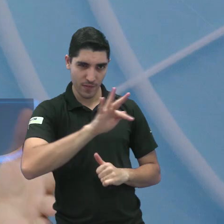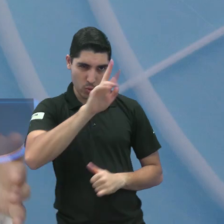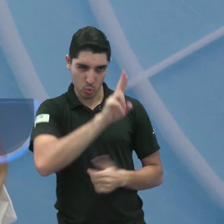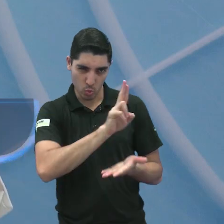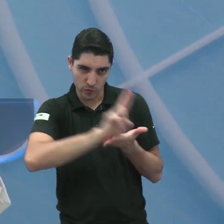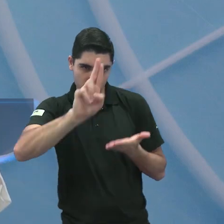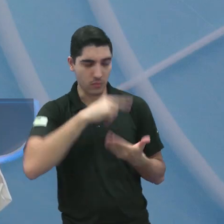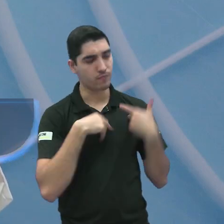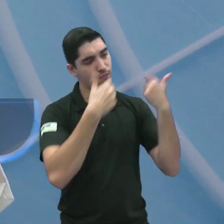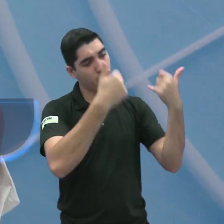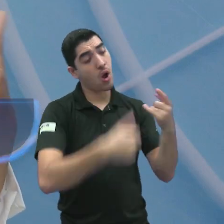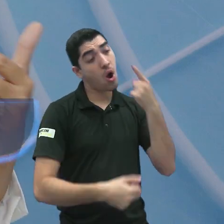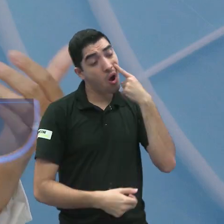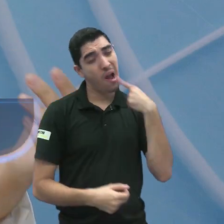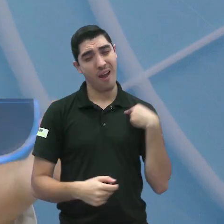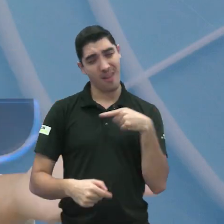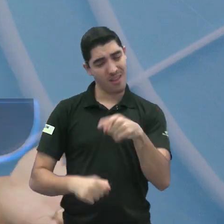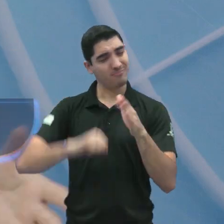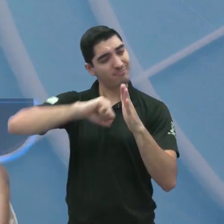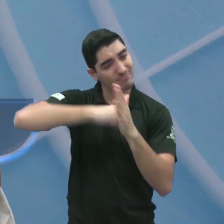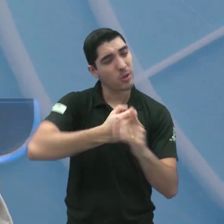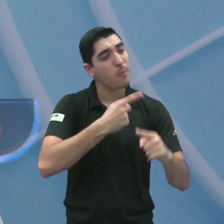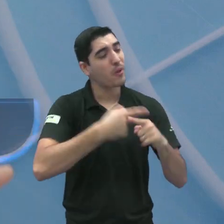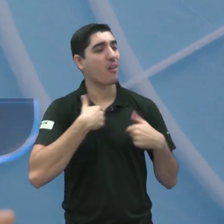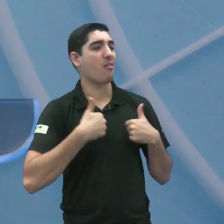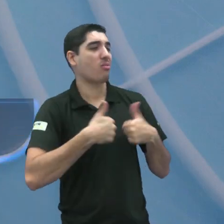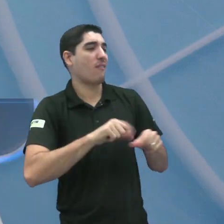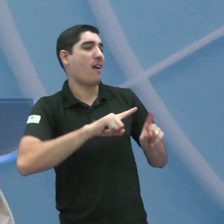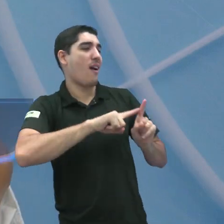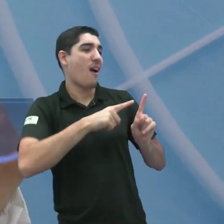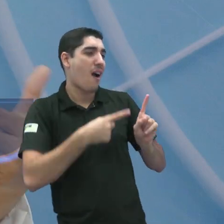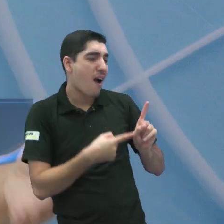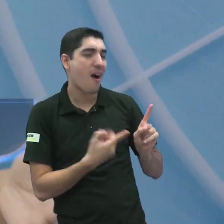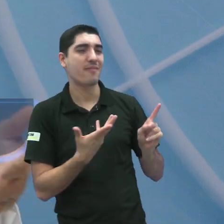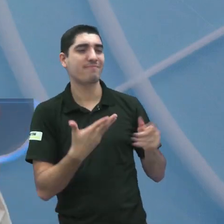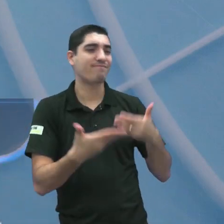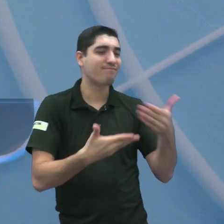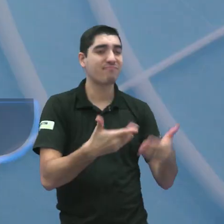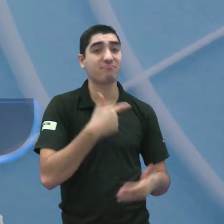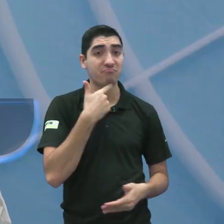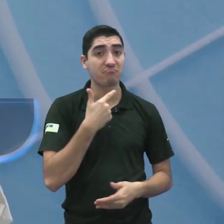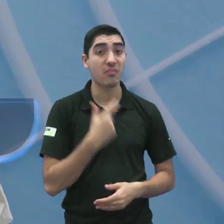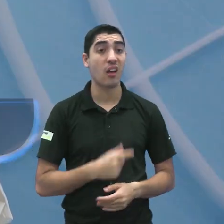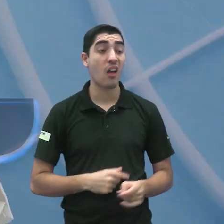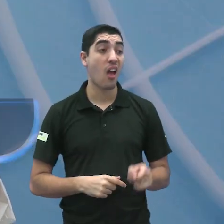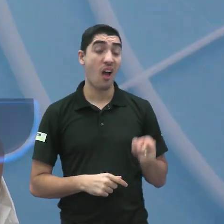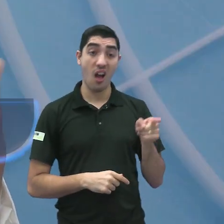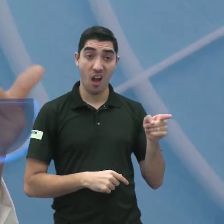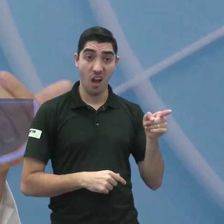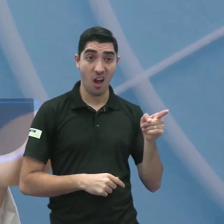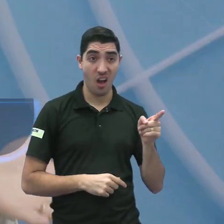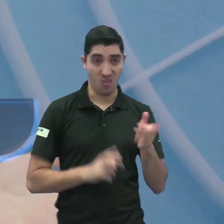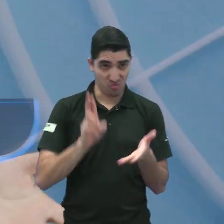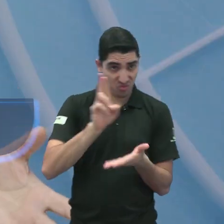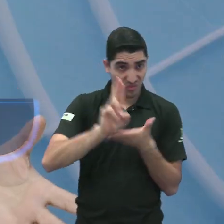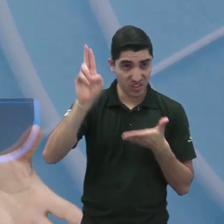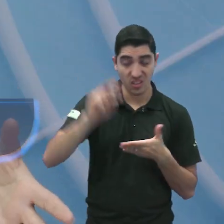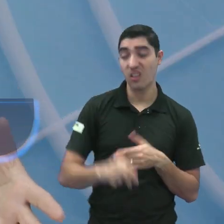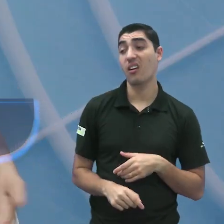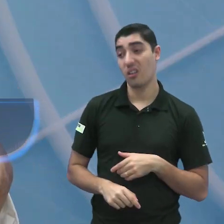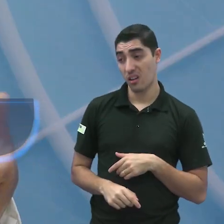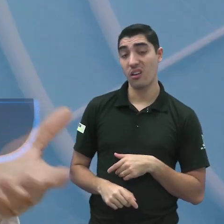para eles, falei, olha, eu estava no começo da gestação, por isso que eu tranquei, e etc. e tal. E não houve, assim,